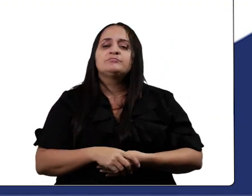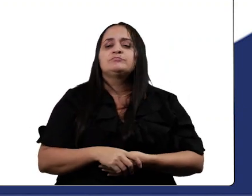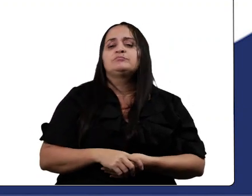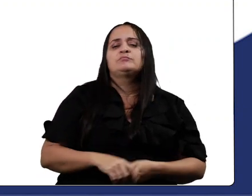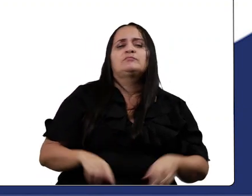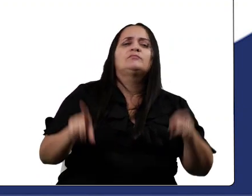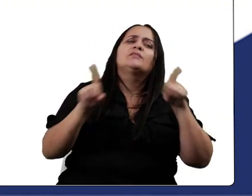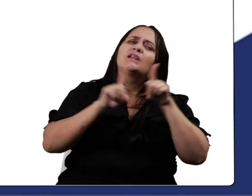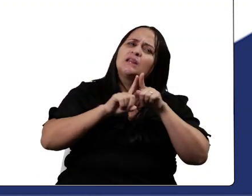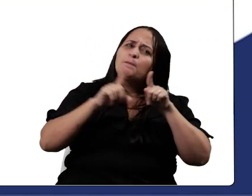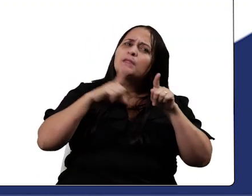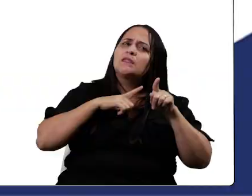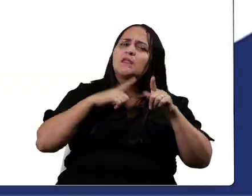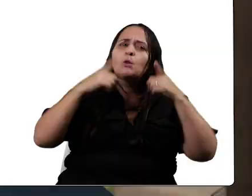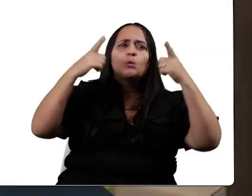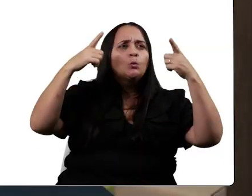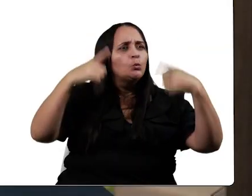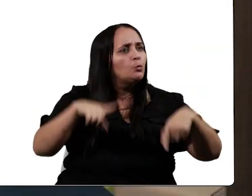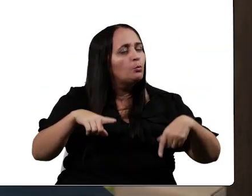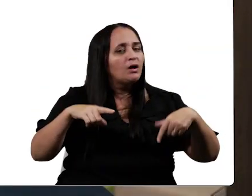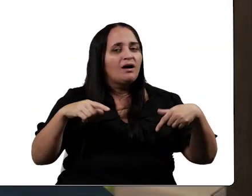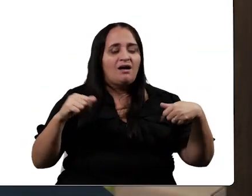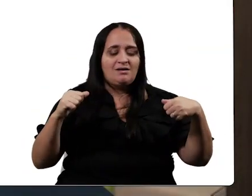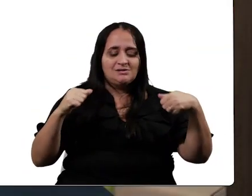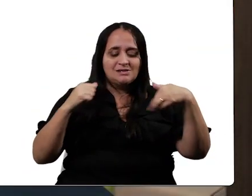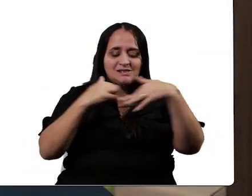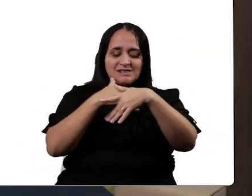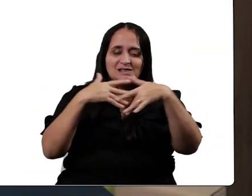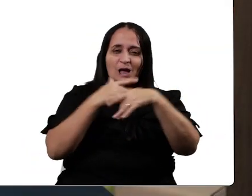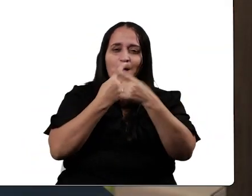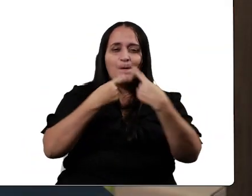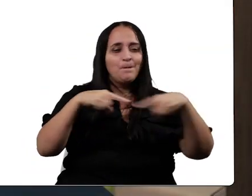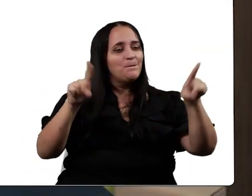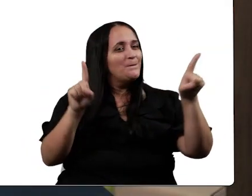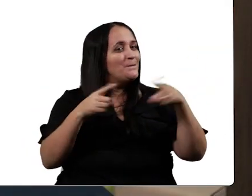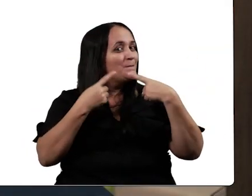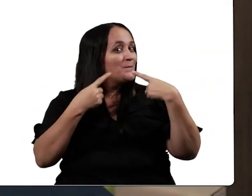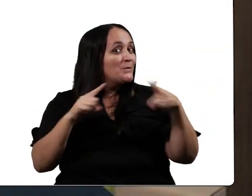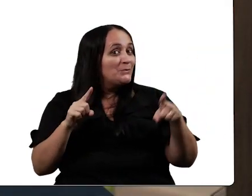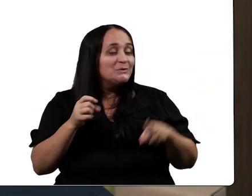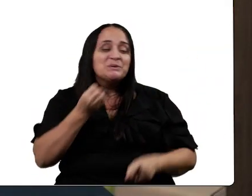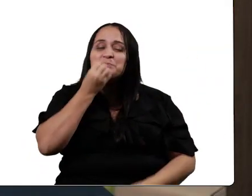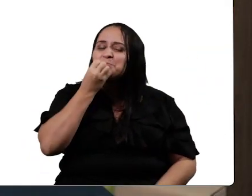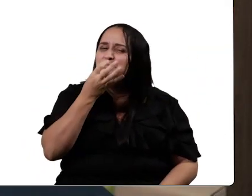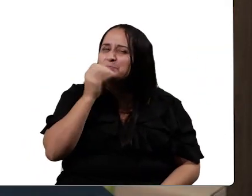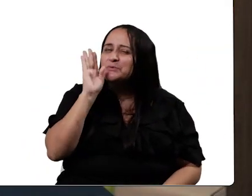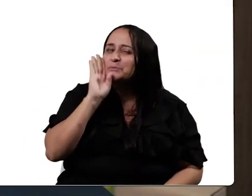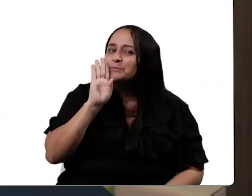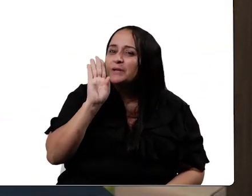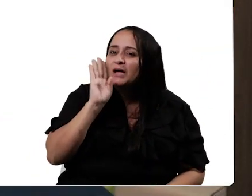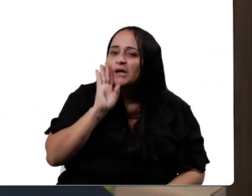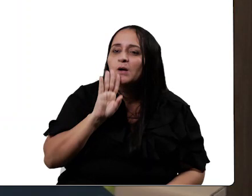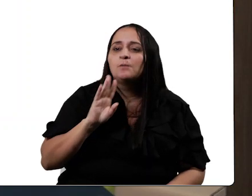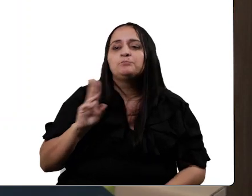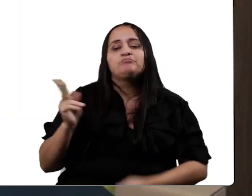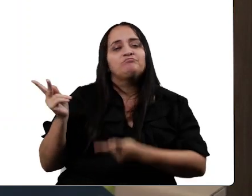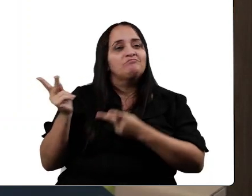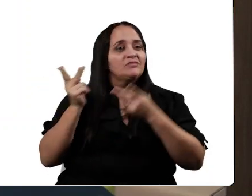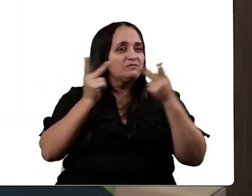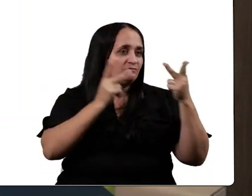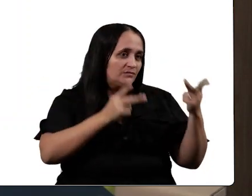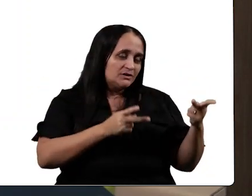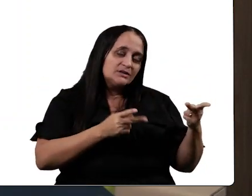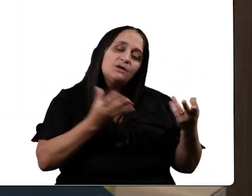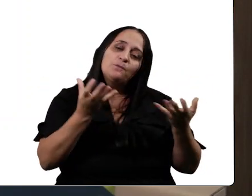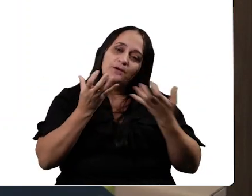Música também, que eu vou ouvir lá, dançar, muito legal. Eu já visitei esses espaços e quero levar esse amiguinho também